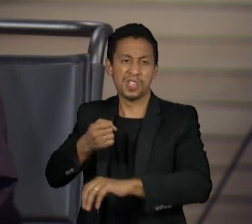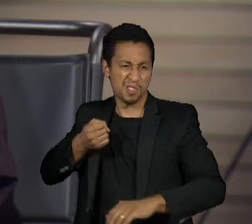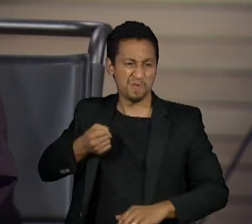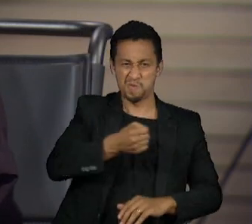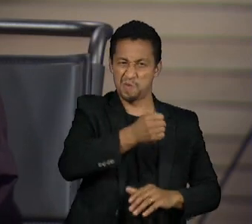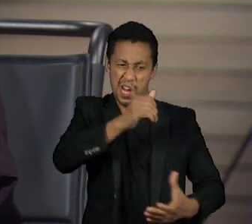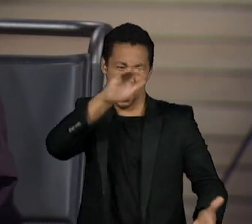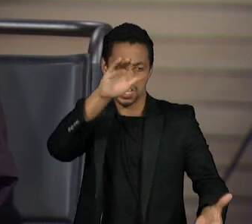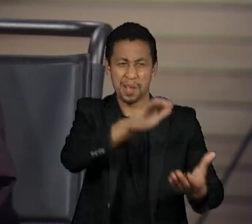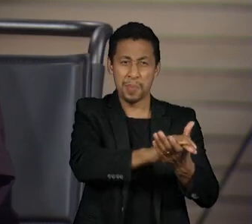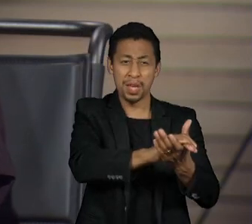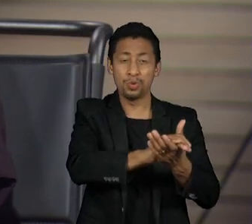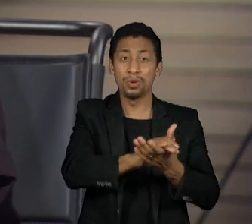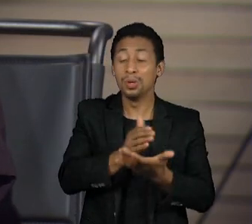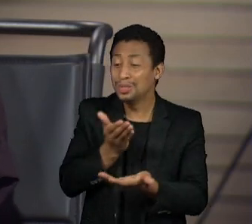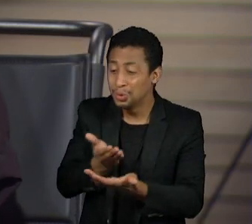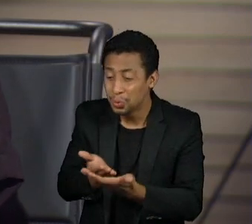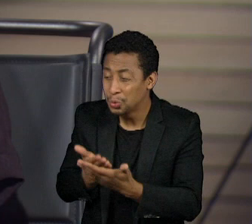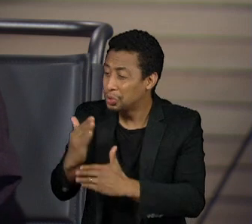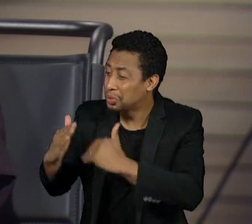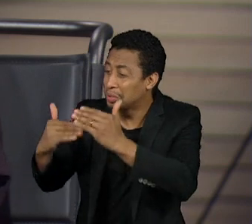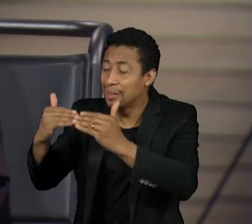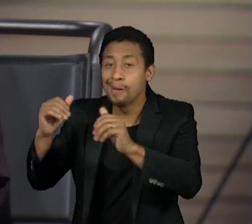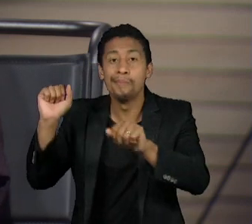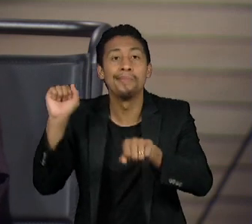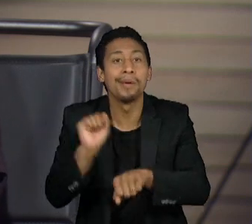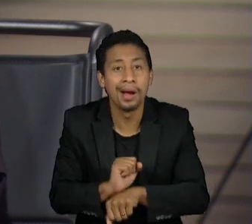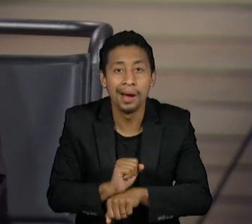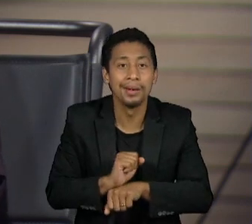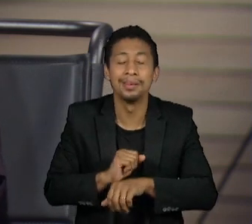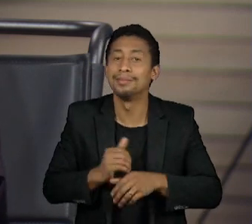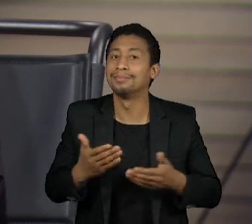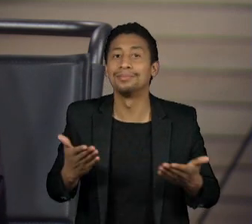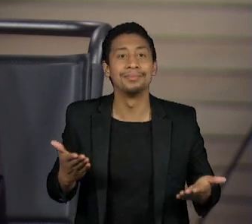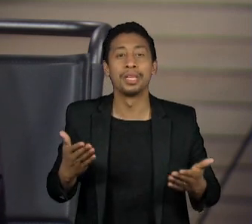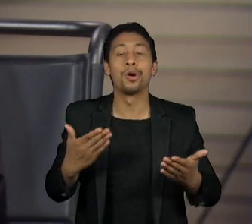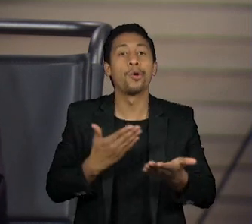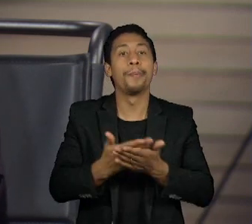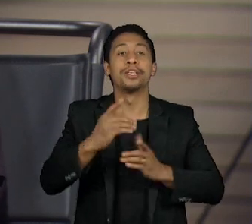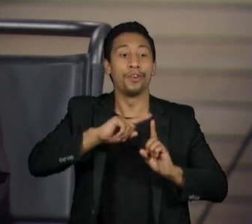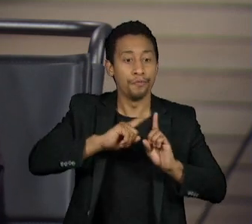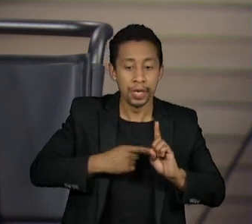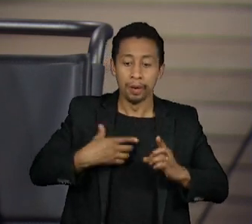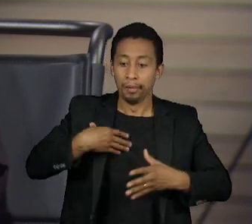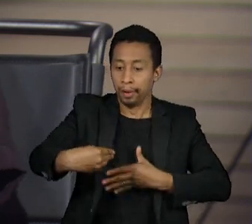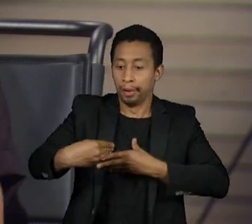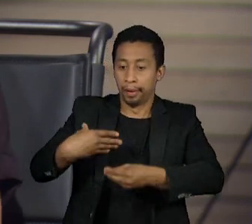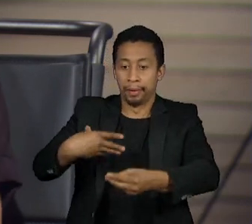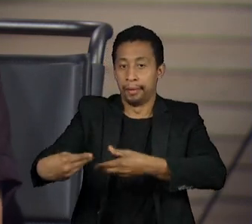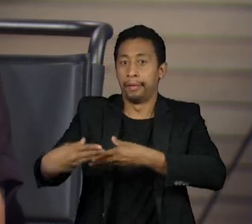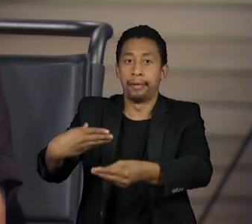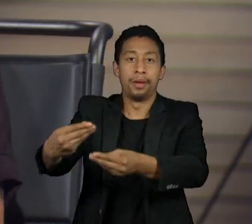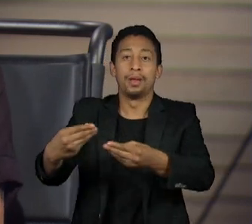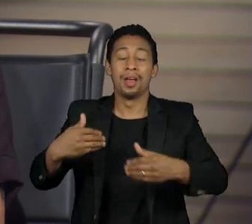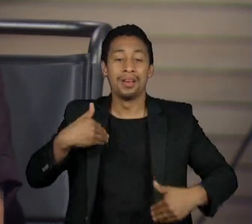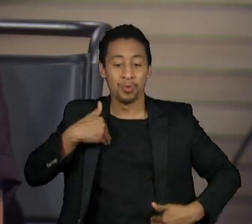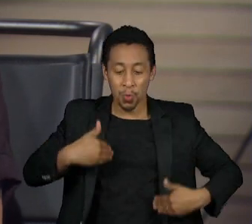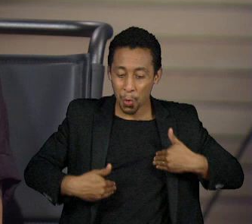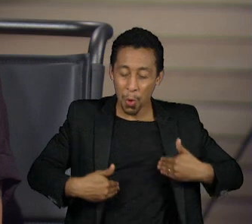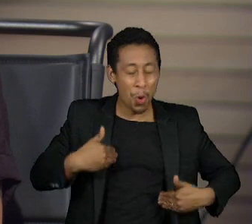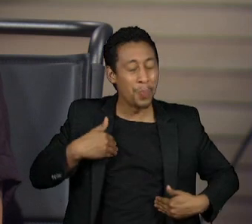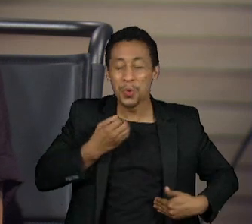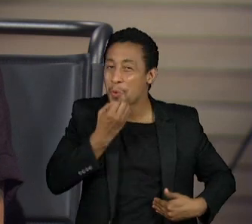Ela para ali o seu próprio desenvolvimento, nem estuda, começa num processo de ter filhos e filhas, que é ruim para o seu próprio corpo, que ainda está